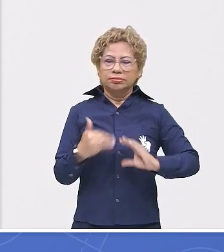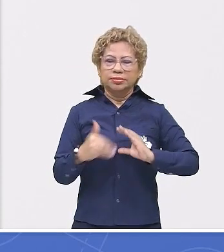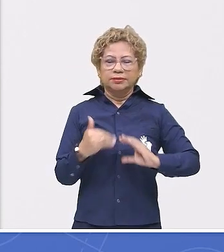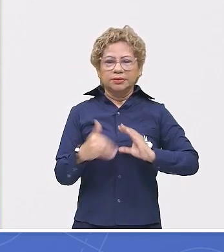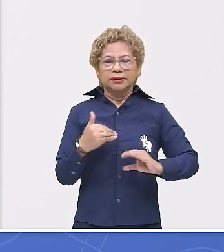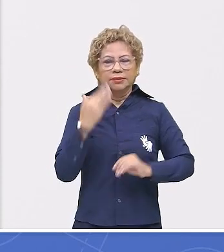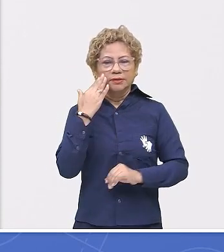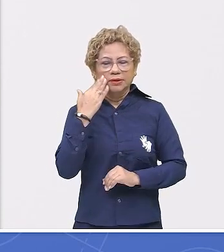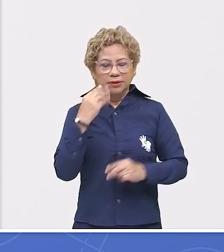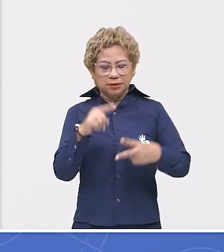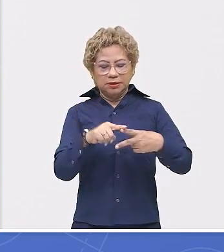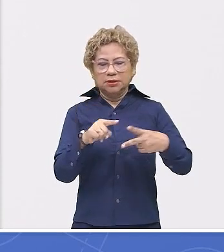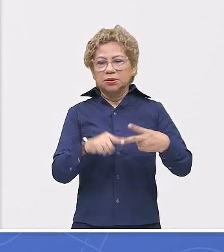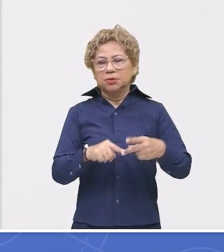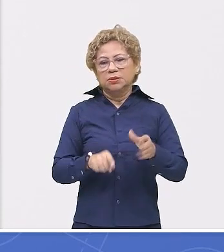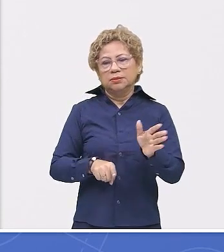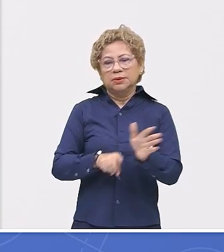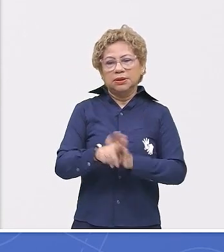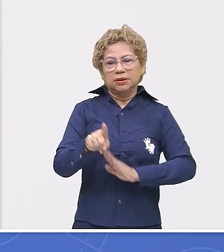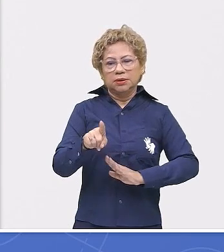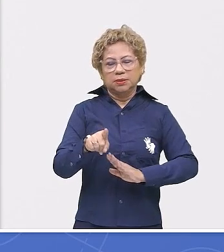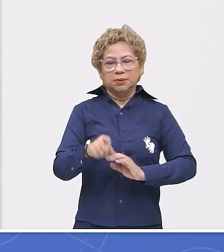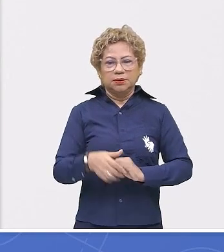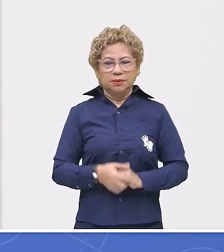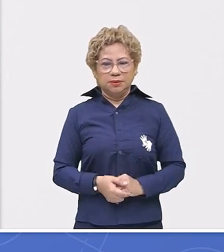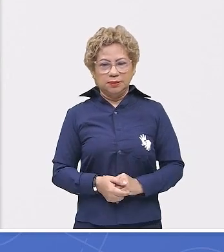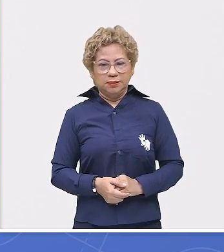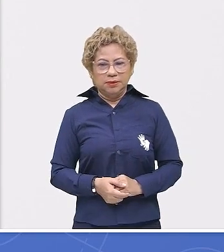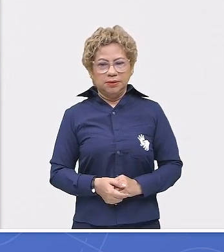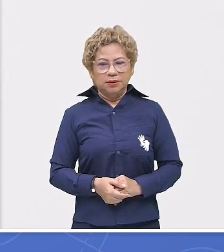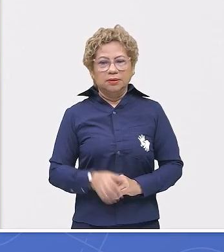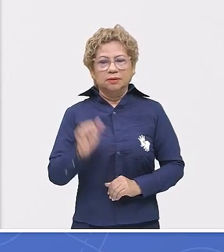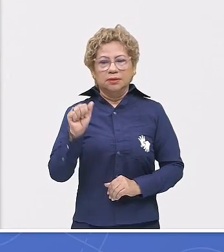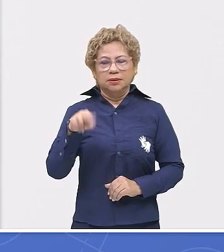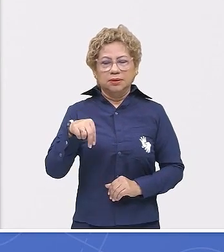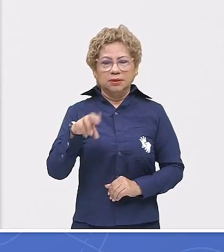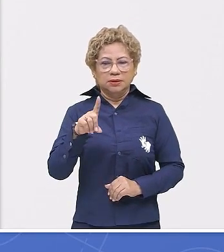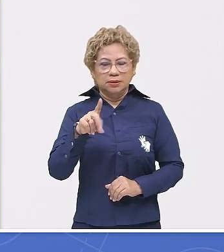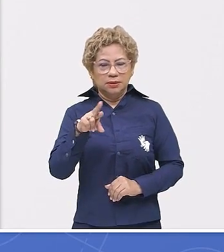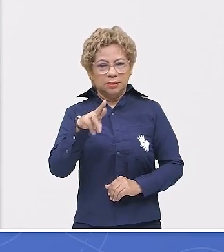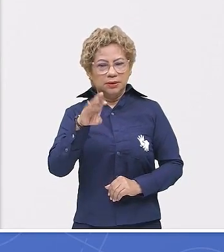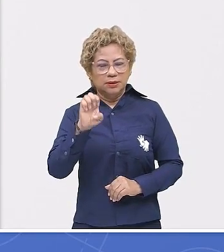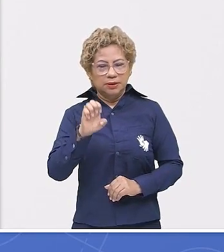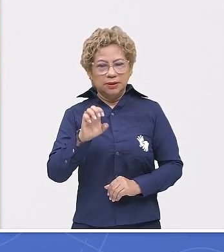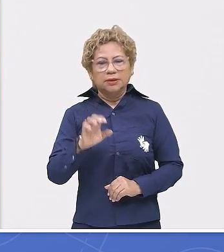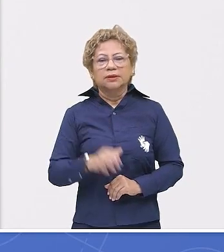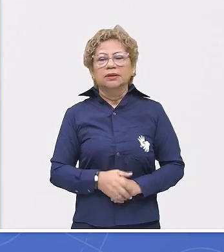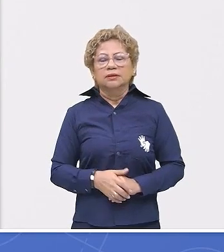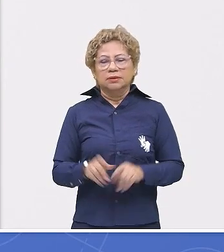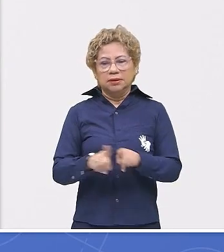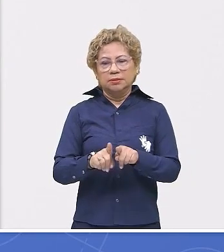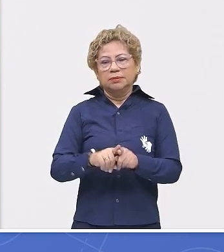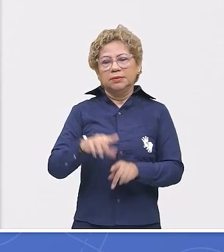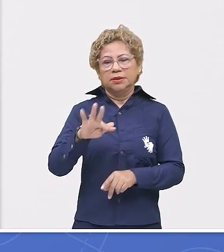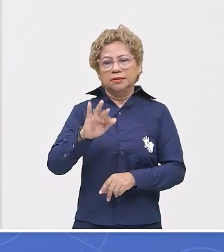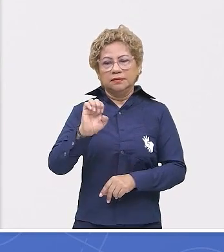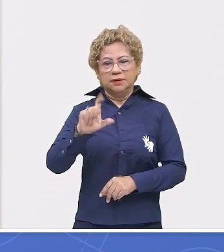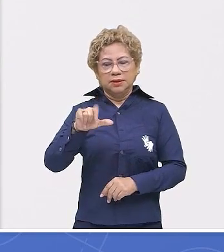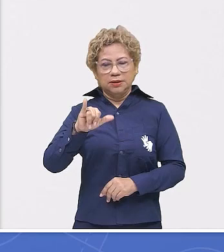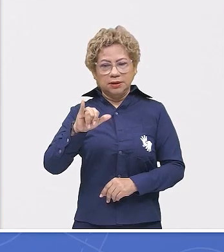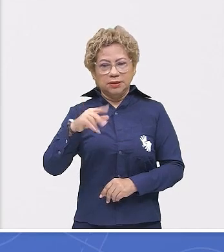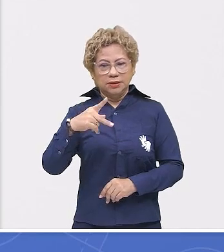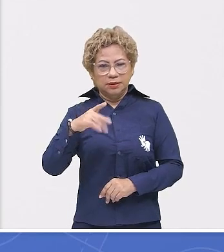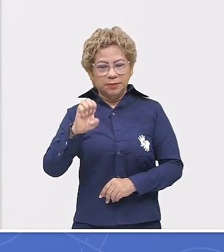duas questões da nossa dinâmica local interativa. O André Felipe, o Pedro, né, o Efraim também respondendo,